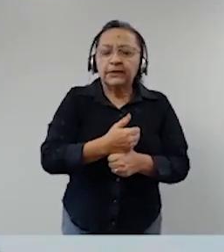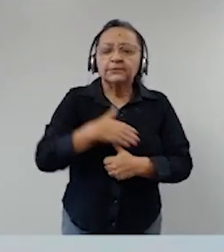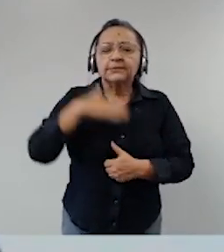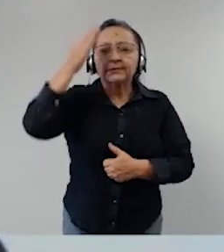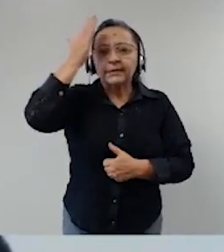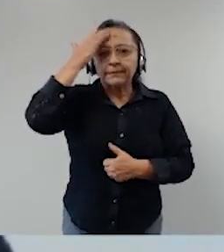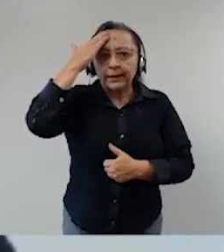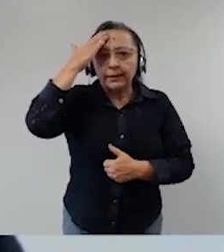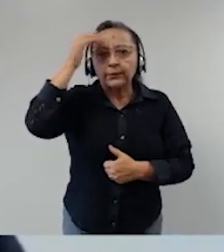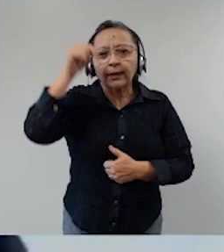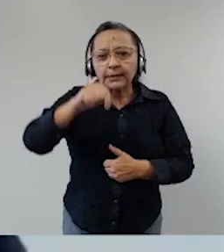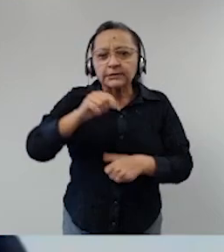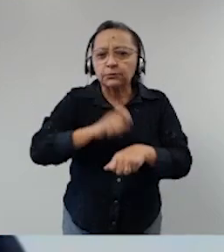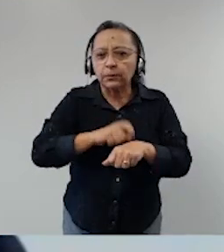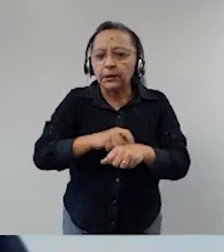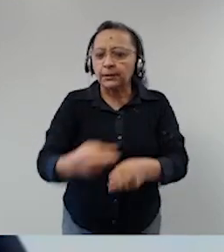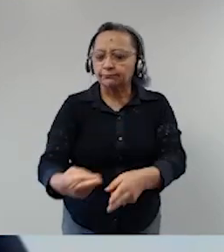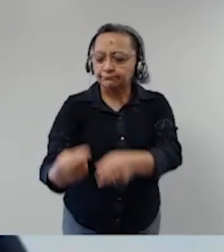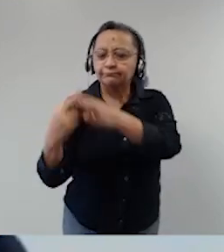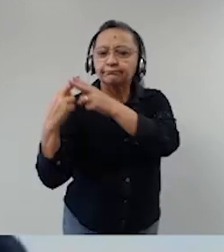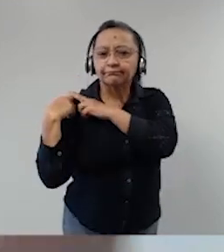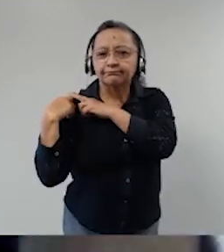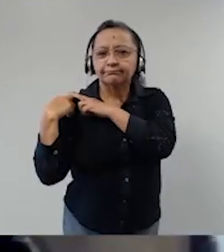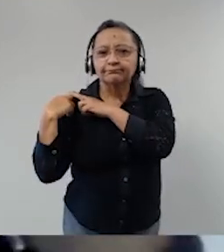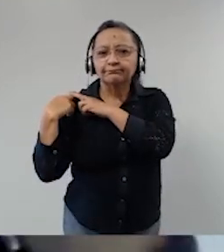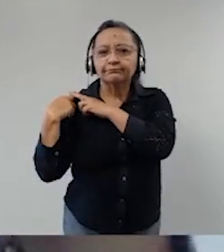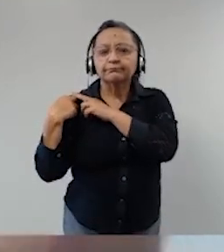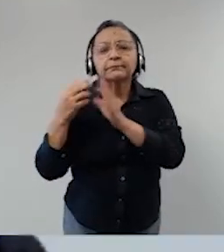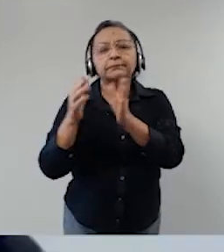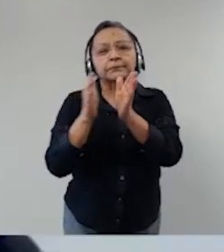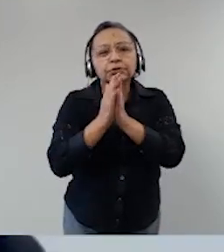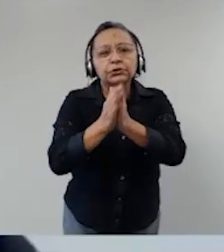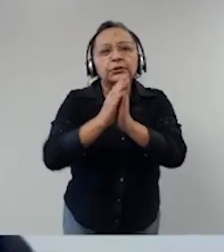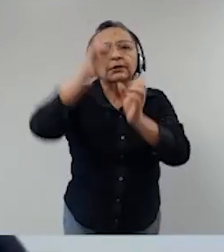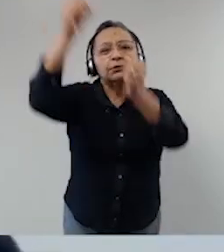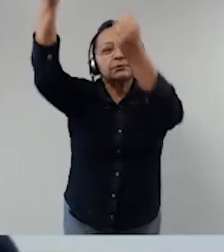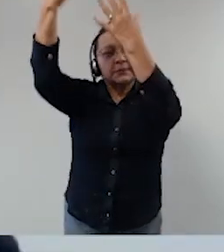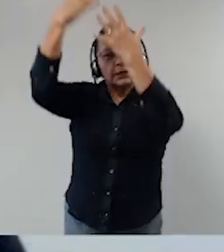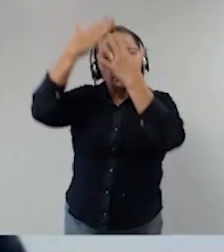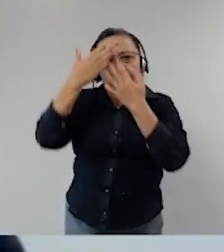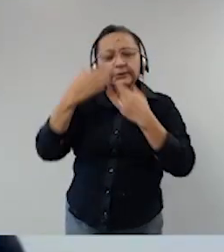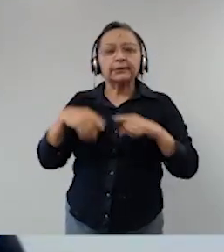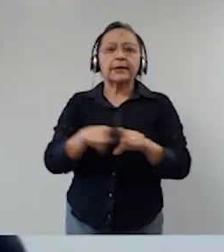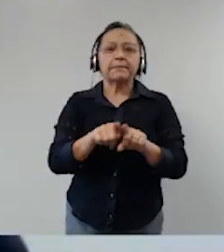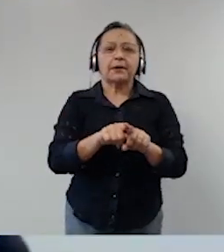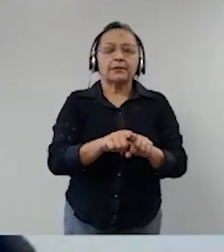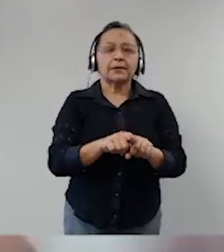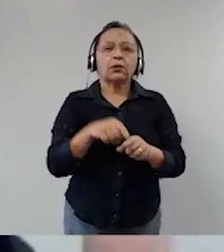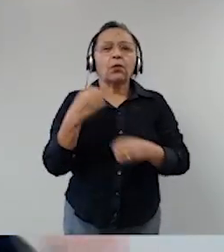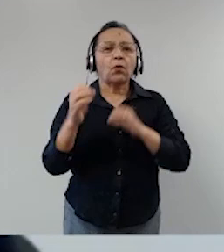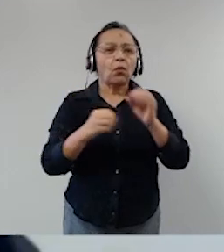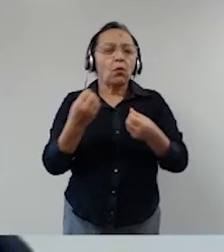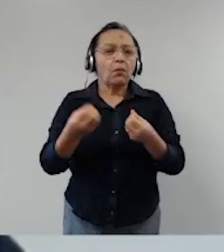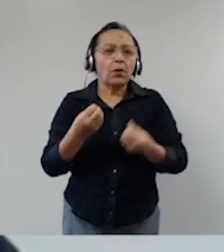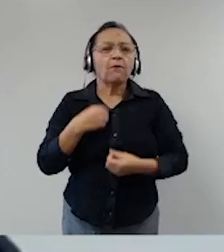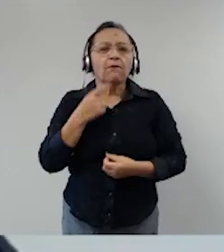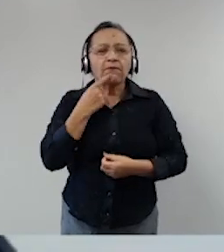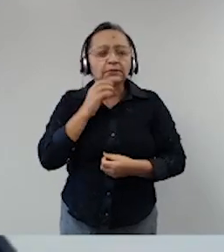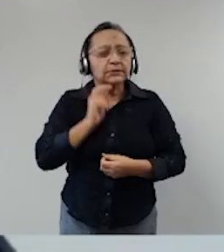da responsabilidade que isso envolve. Que Deus me ajude. Como eu digo,